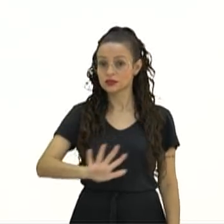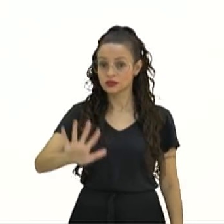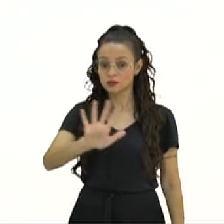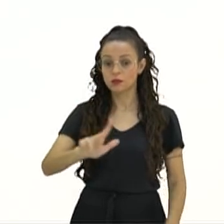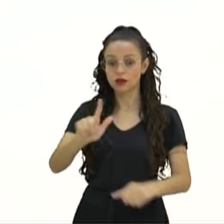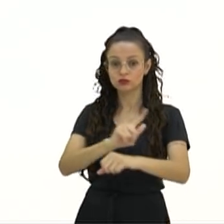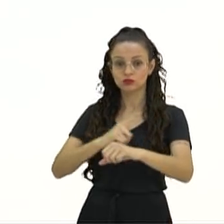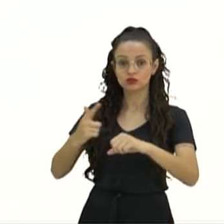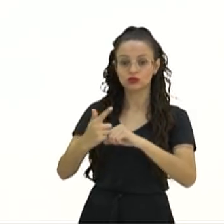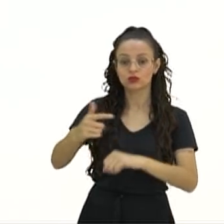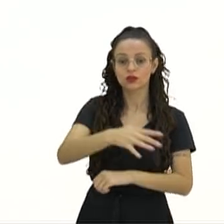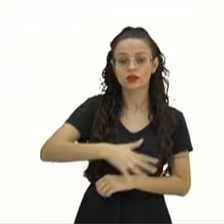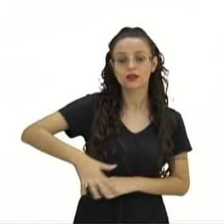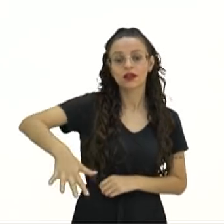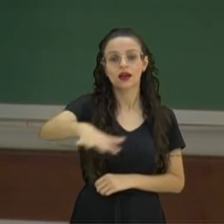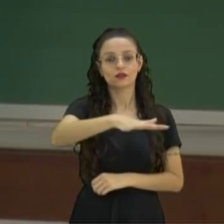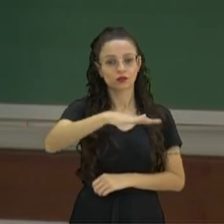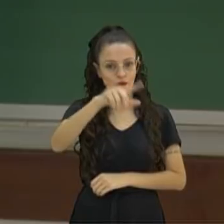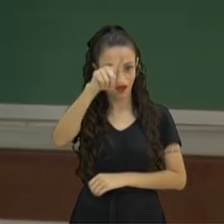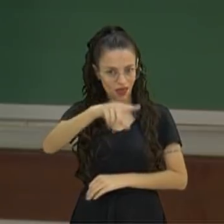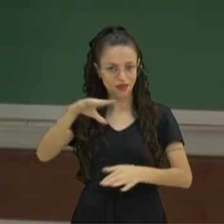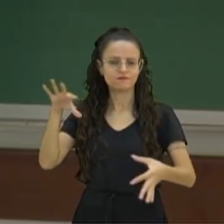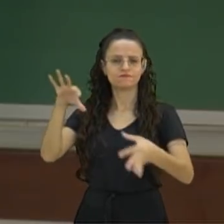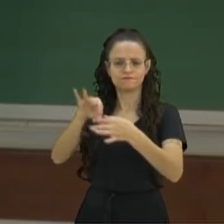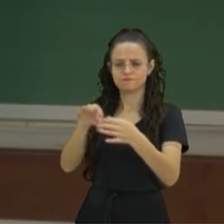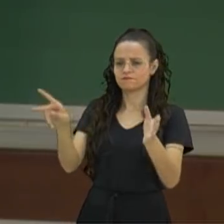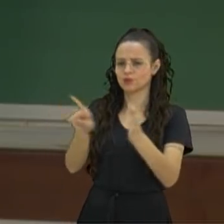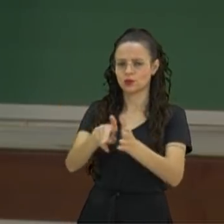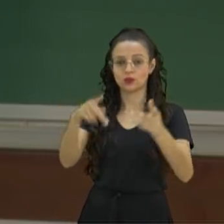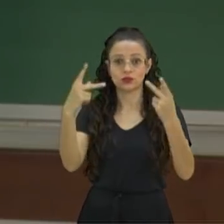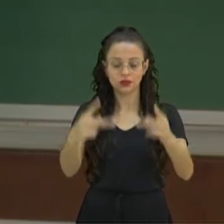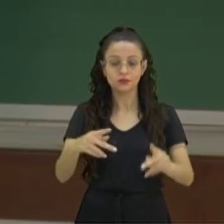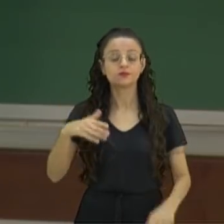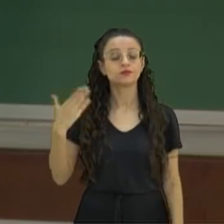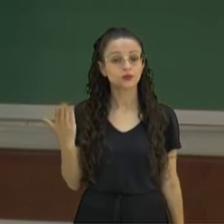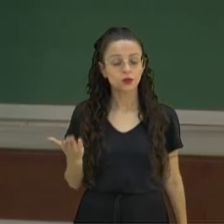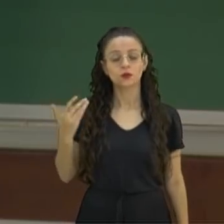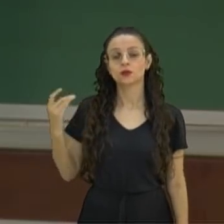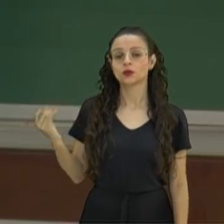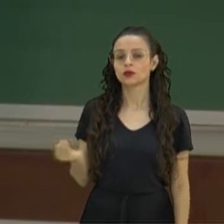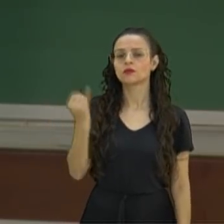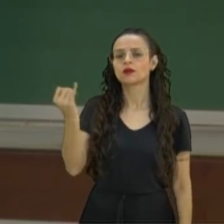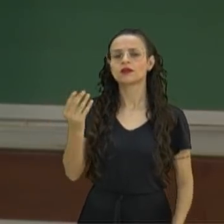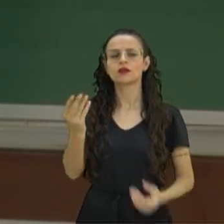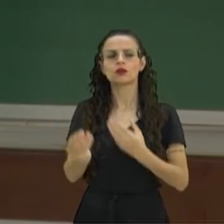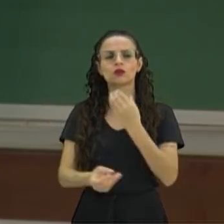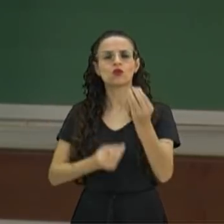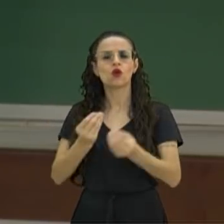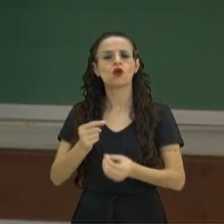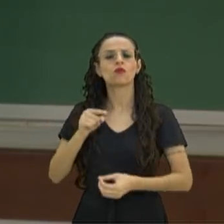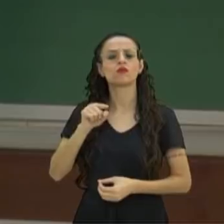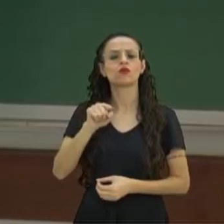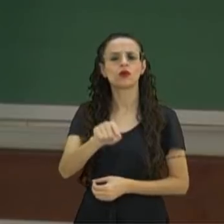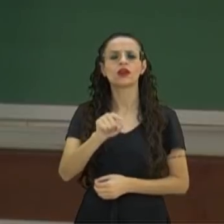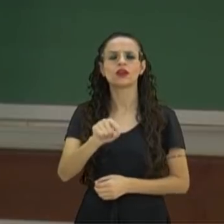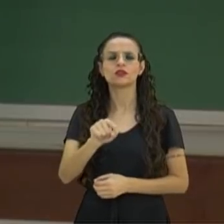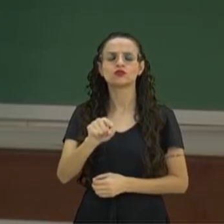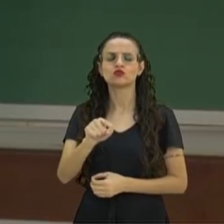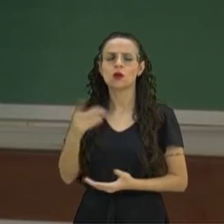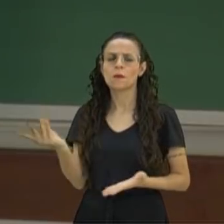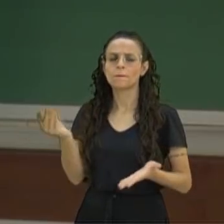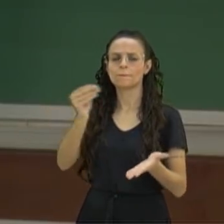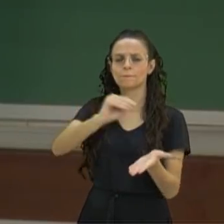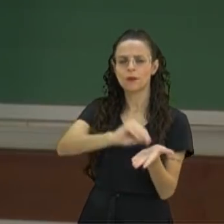geográfico e que são parte do espaço geográfico. Então, bem importante, como isso vai estar representado no papel,